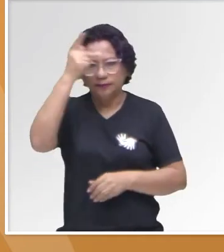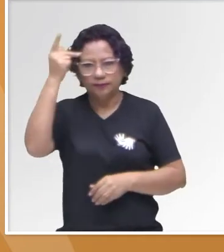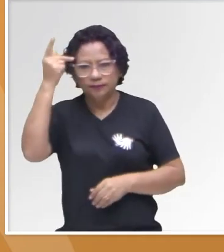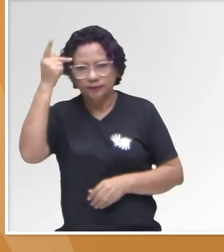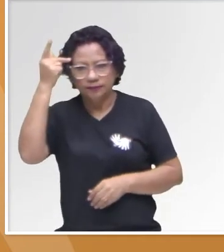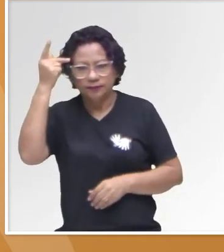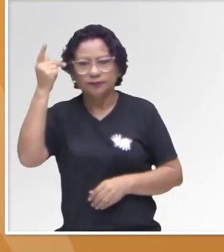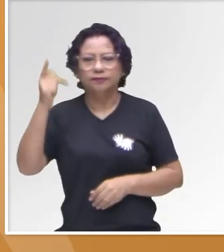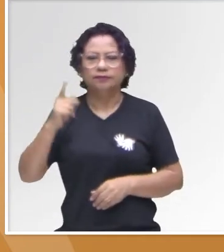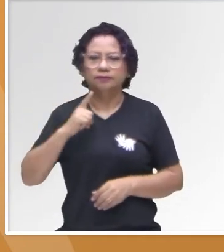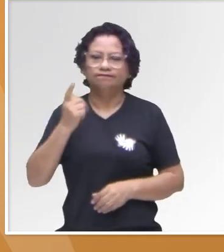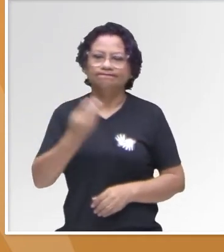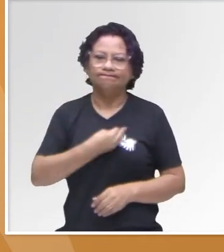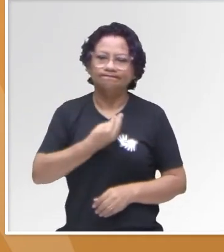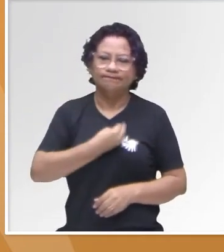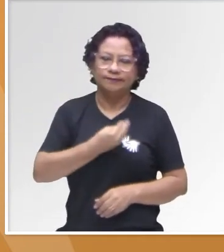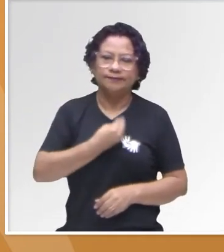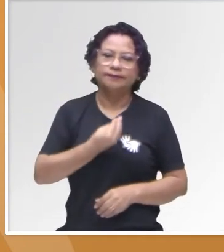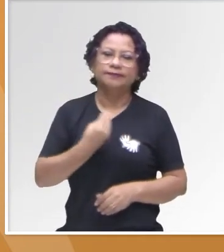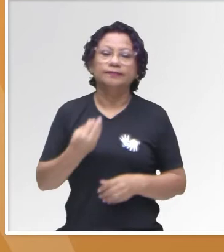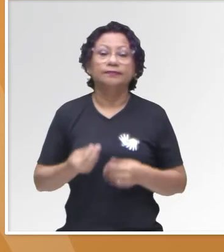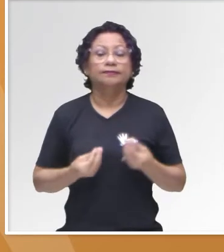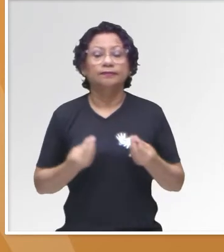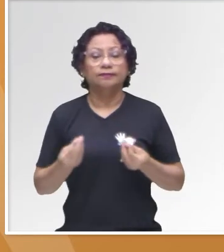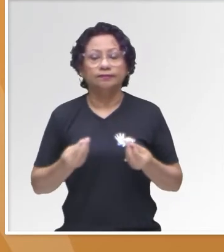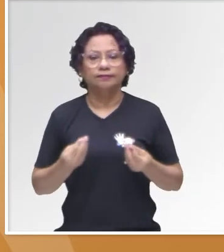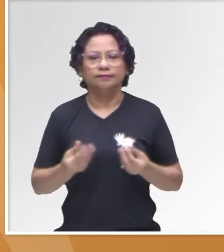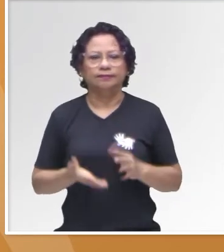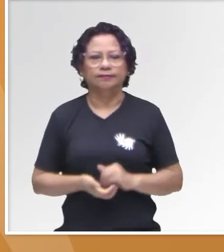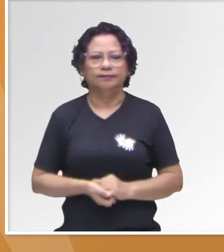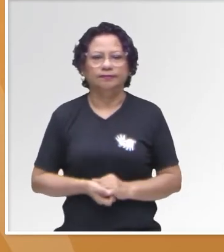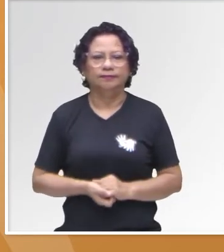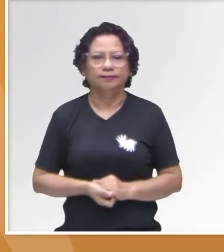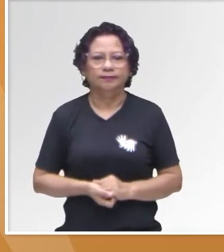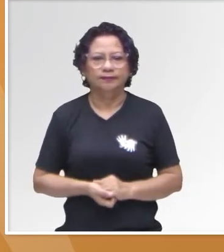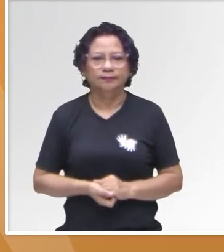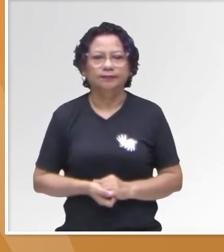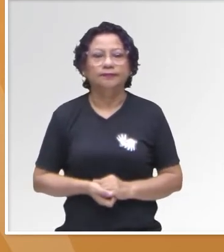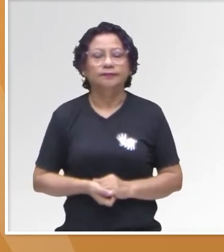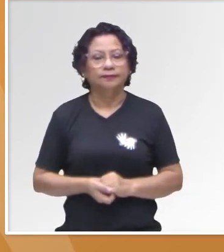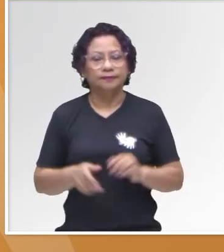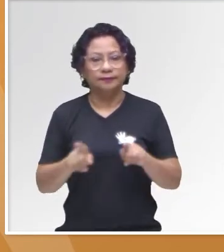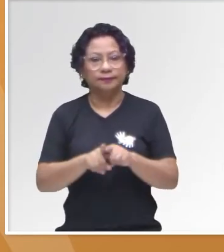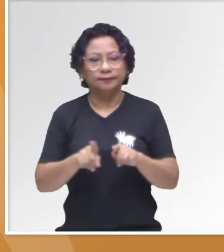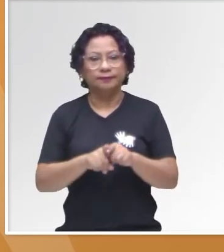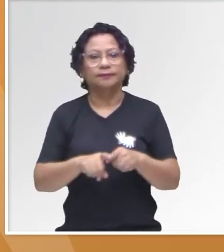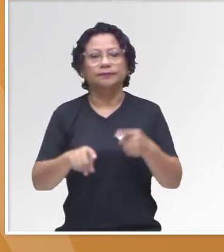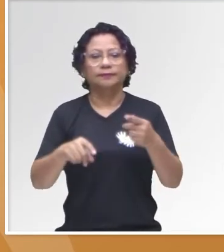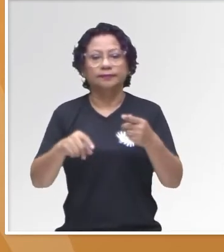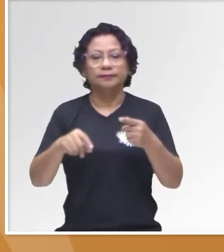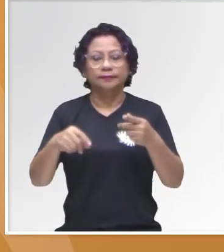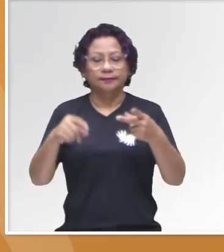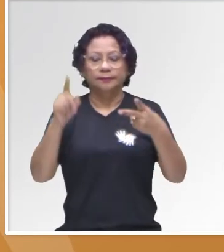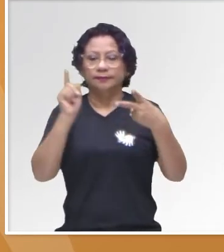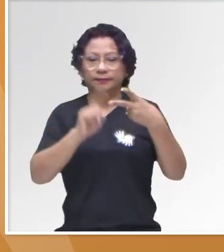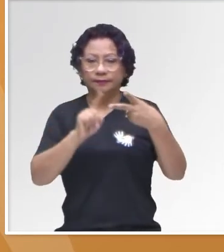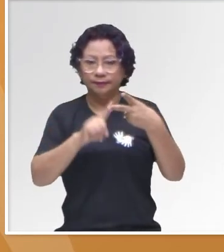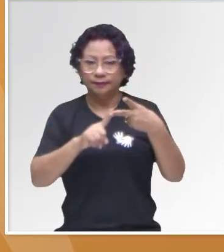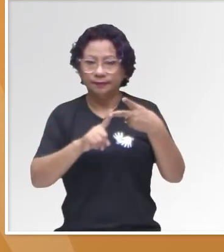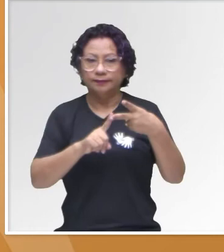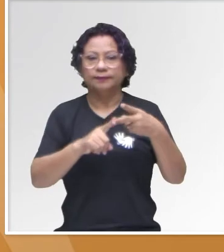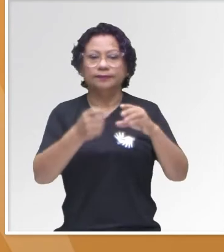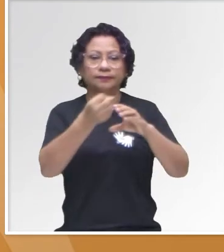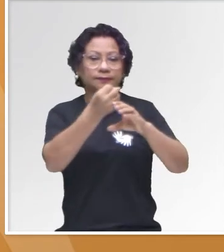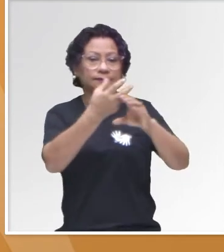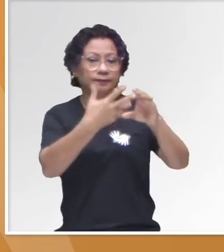mesmo ali com um padrão de vida no nível médio. Aí a gente tem um segundo ponto também, como característica do